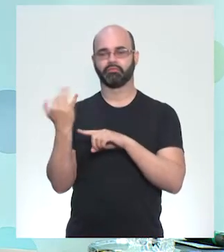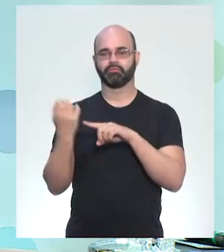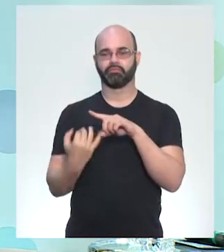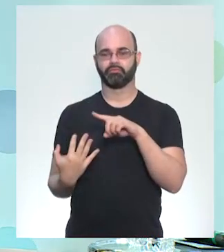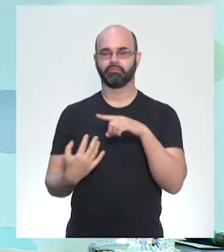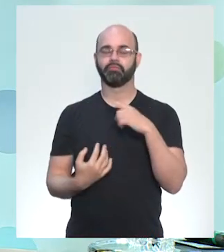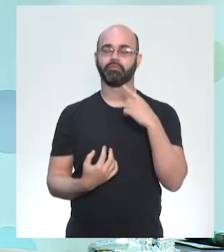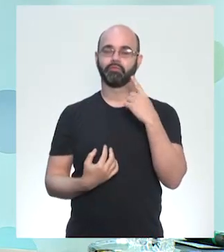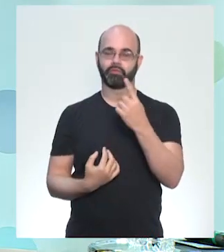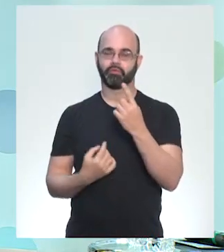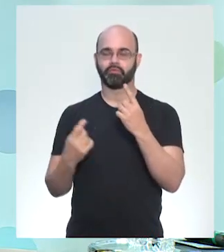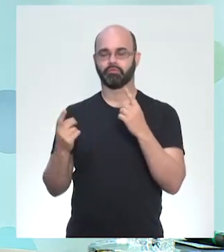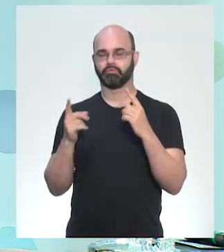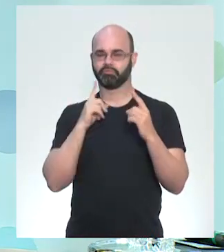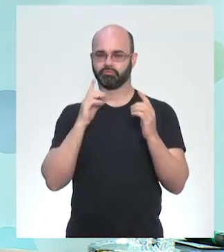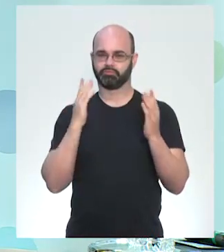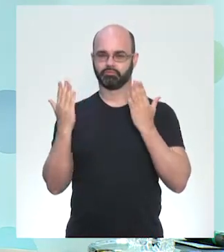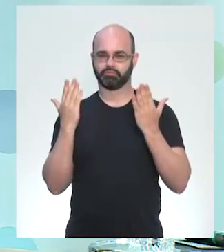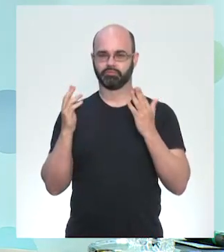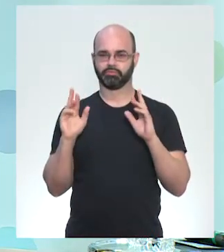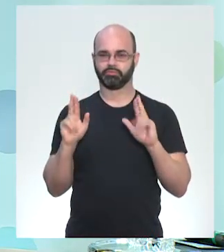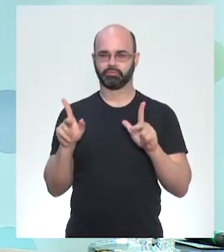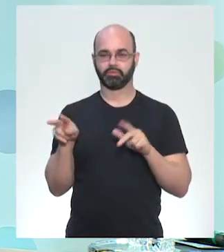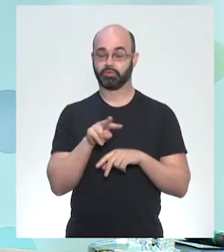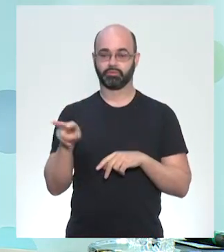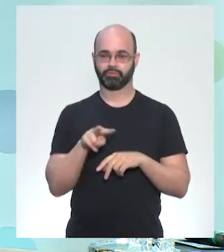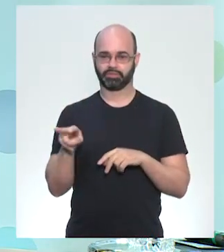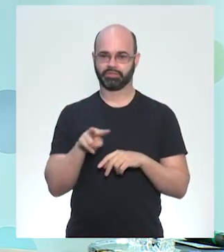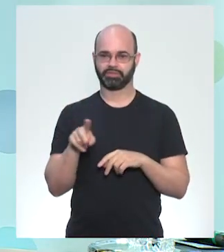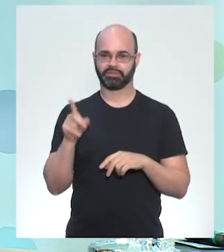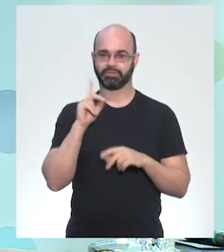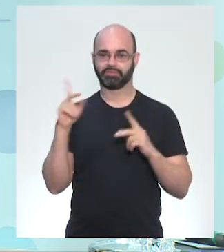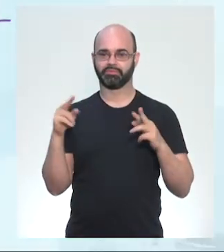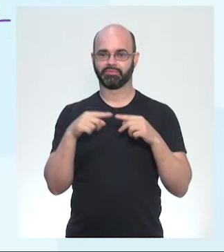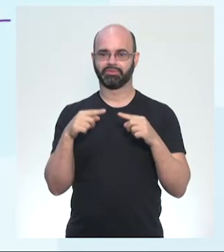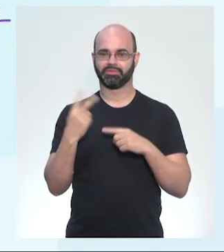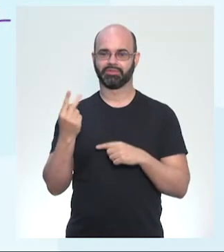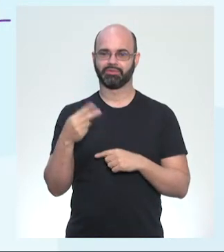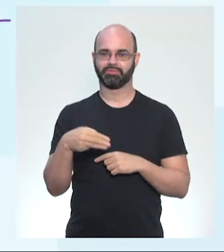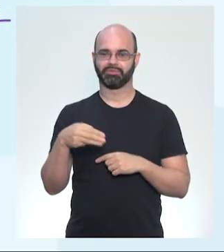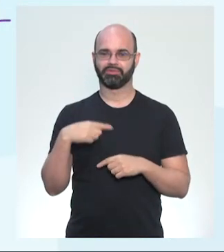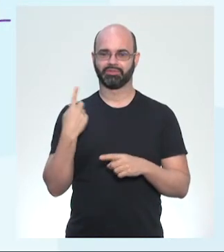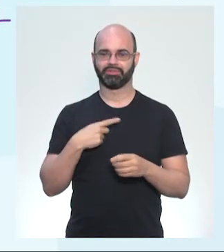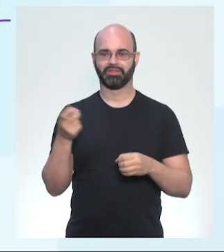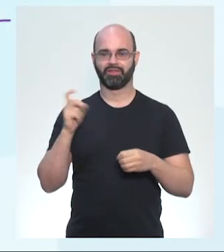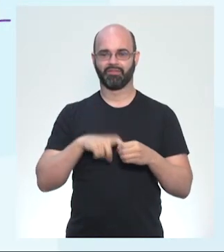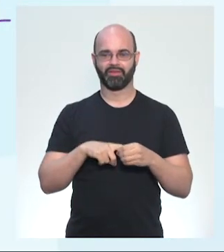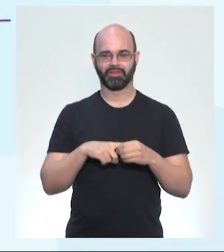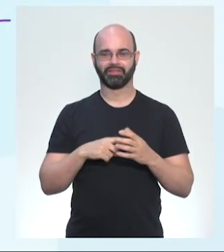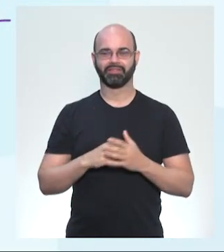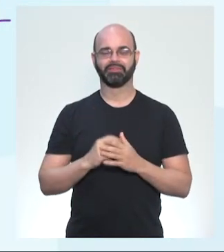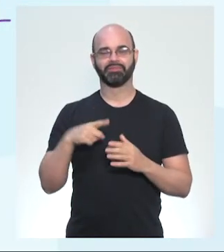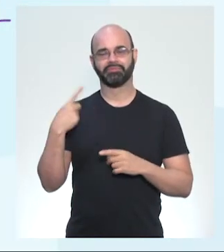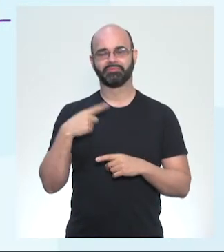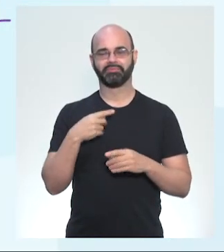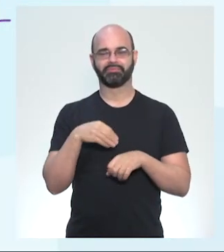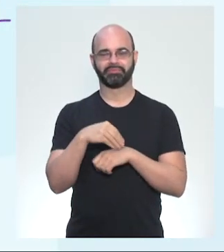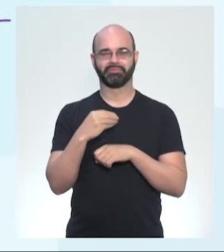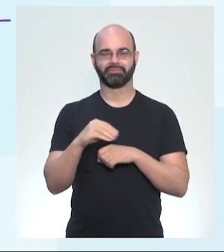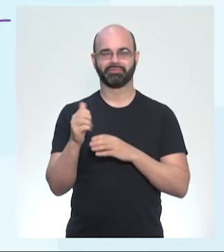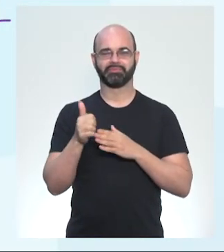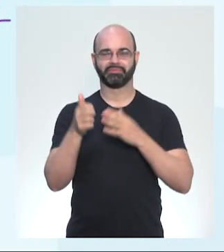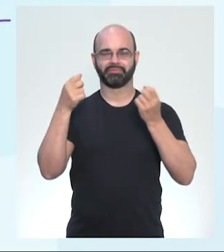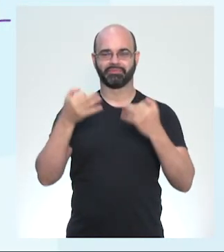uma acaba sendo consequência da outra. Pode ser? 2 minutinhos, já retornamos e aí a gente faz as devidas orientações